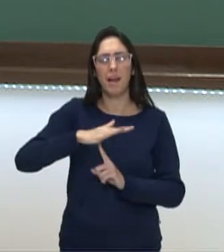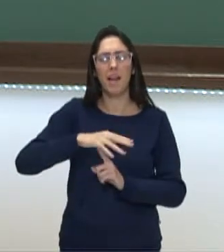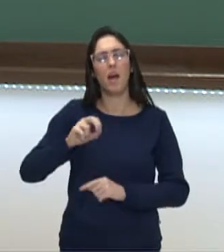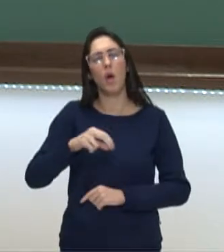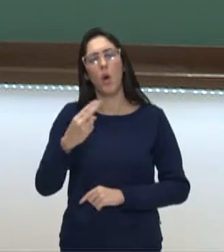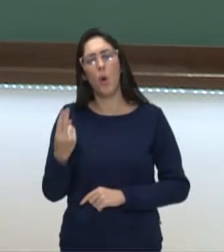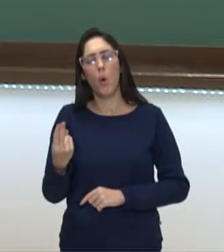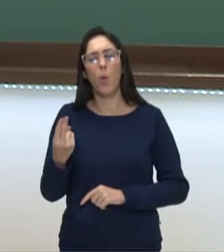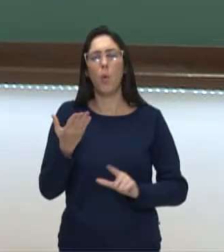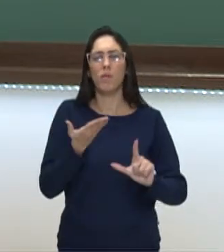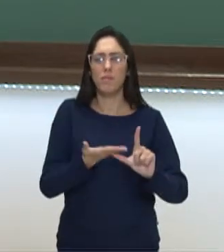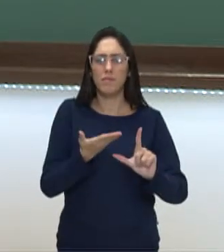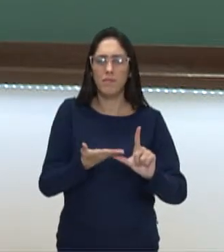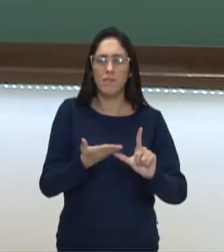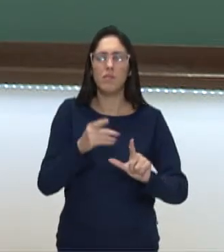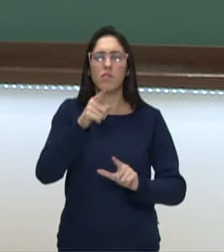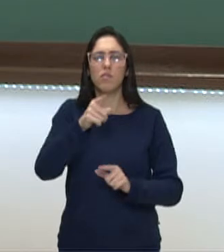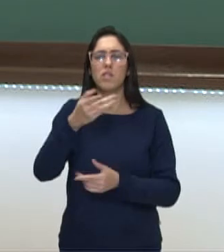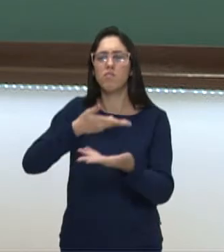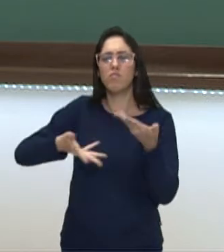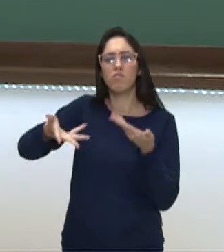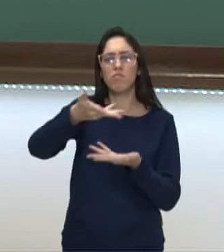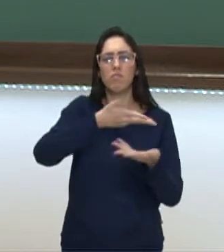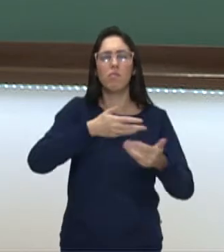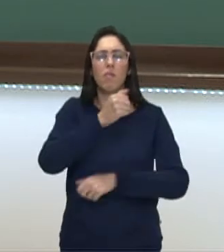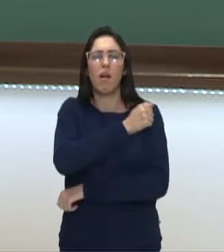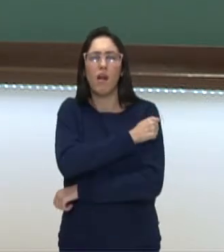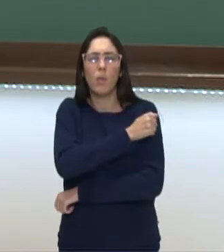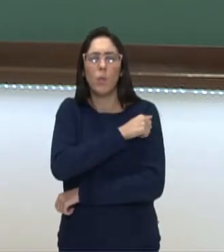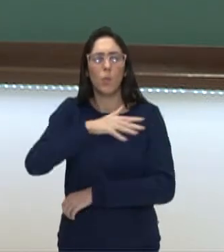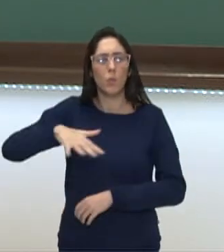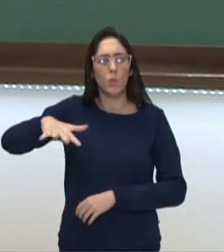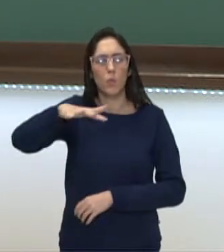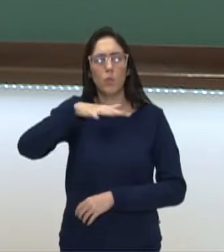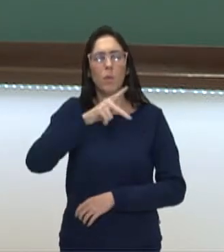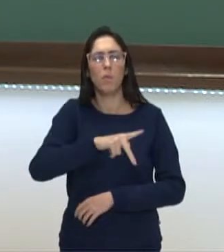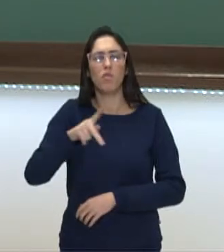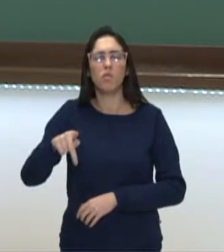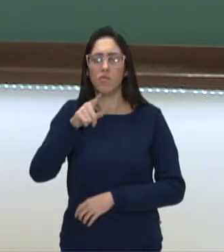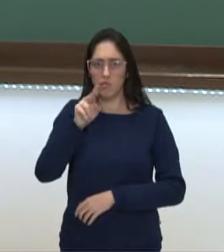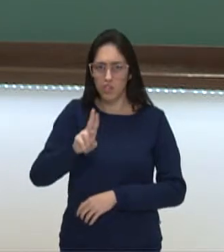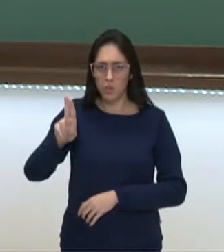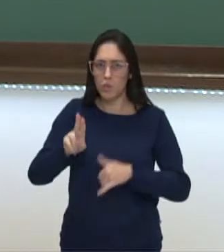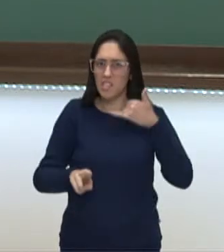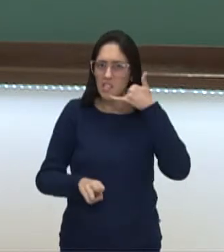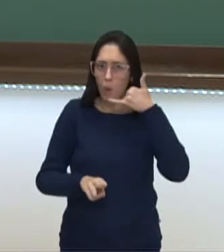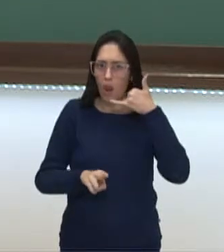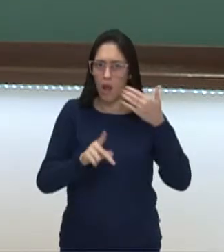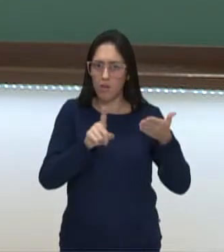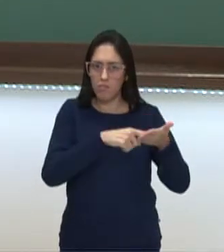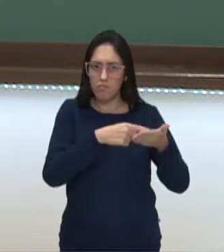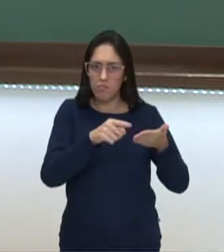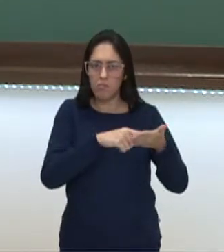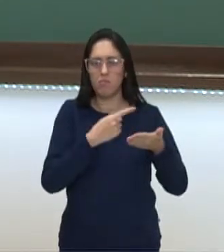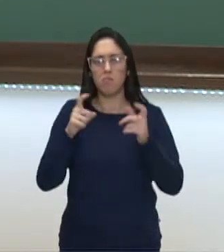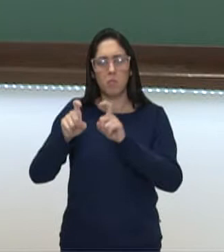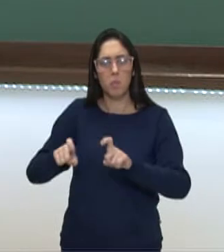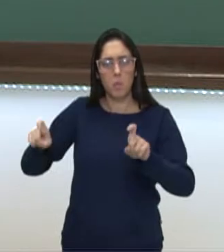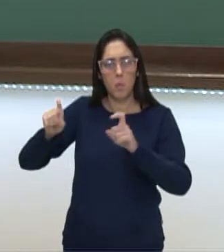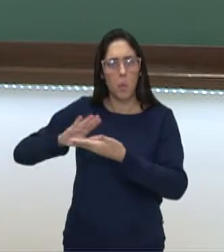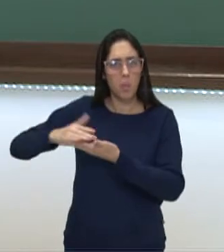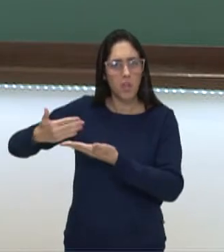com os seus colegas, com o seu professor, você utiliza o celular, utiliza aí o computador ou